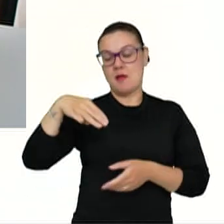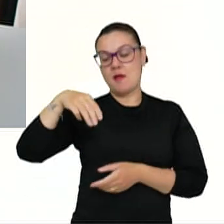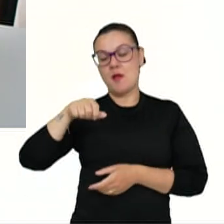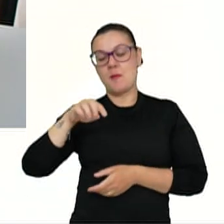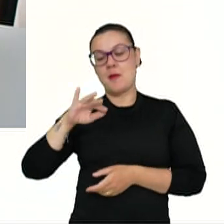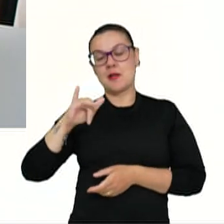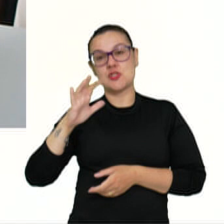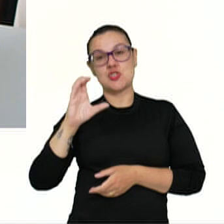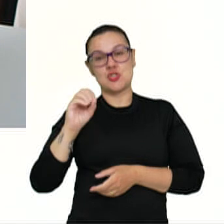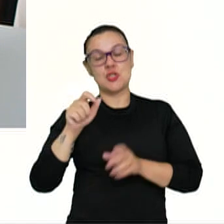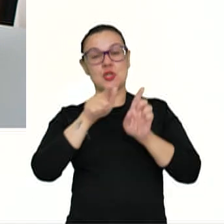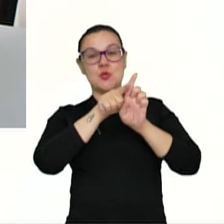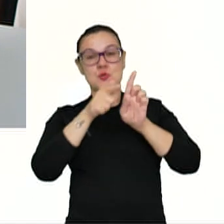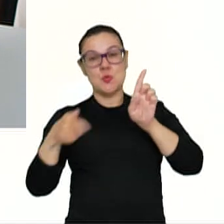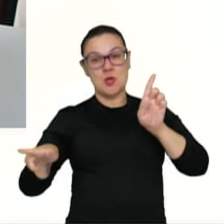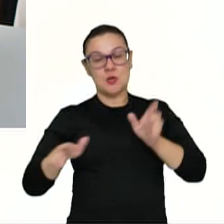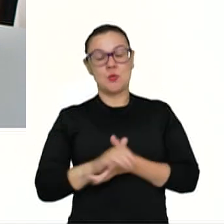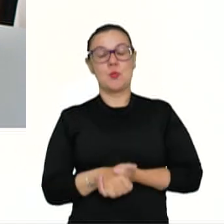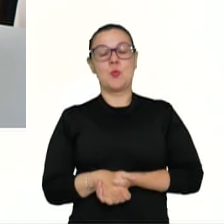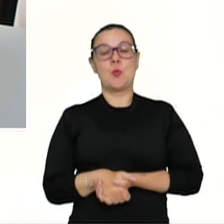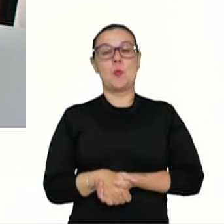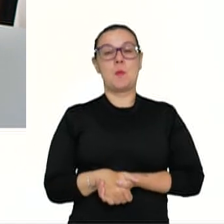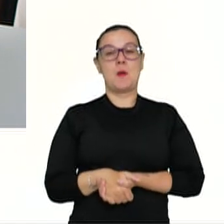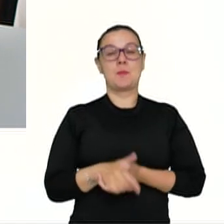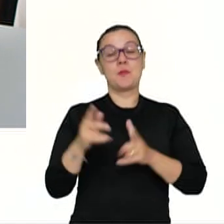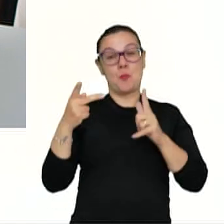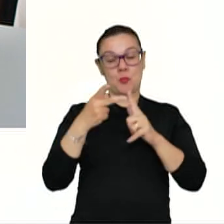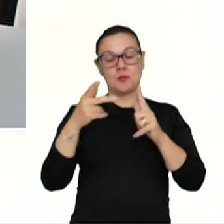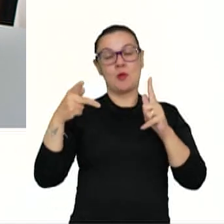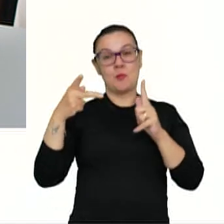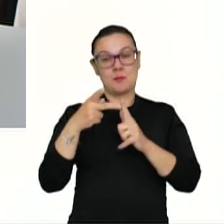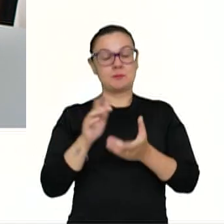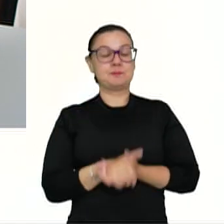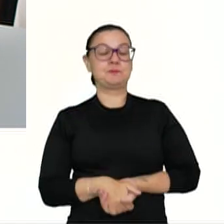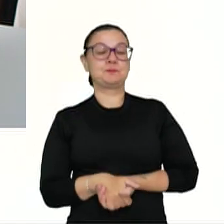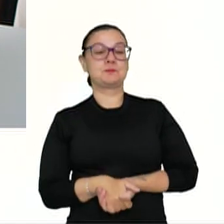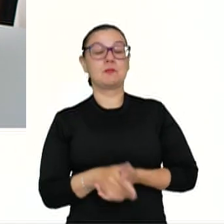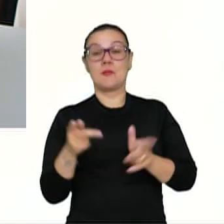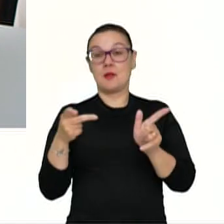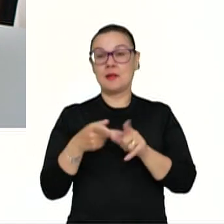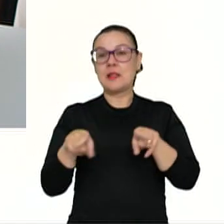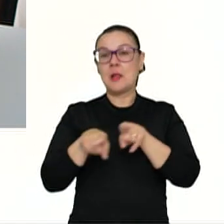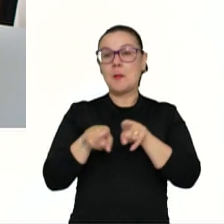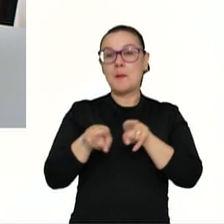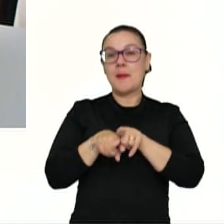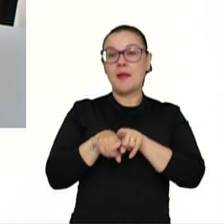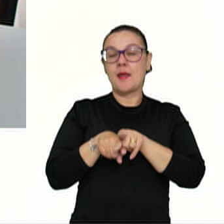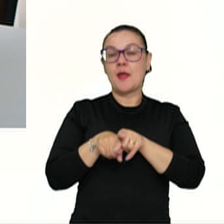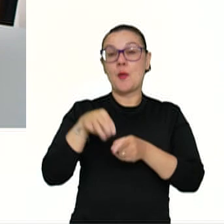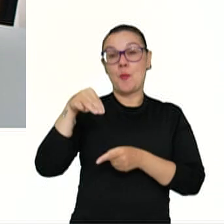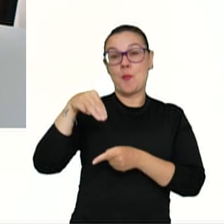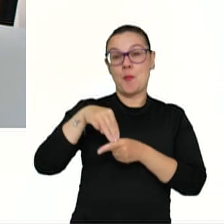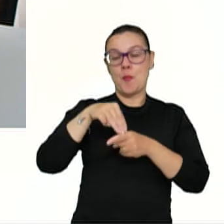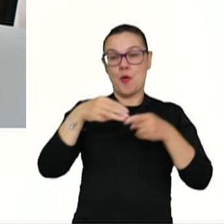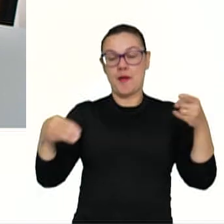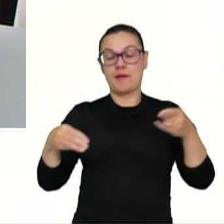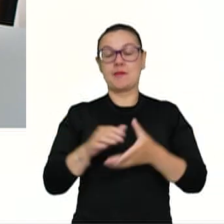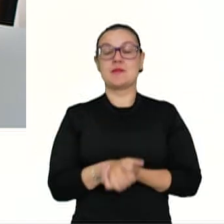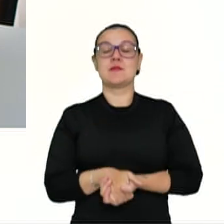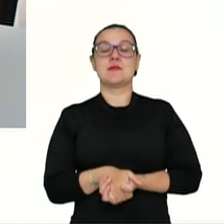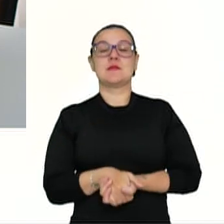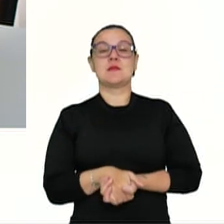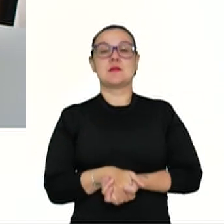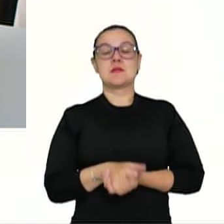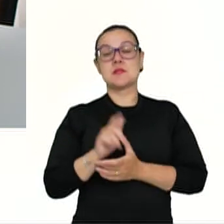Matinhos, Guaratuba, Pontal do Paraná, engloba também Morretes, Antonina, Guaraqueçaba